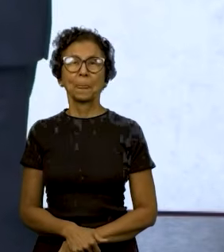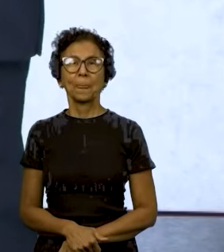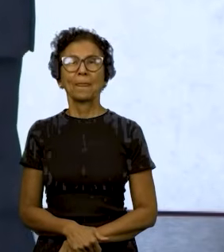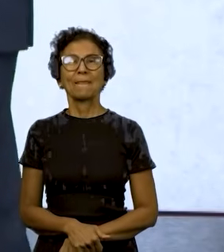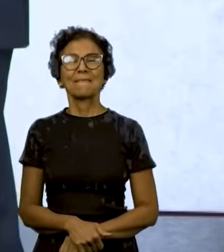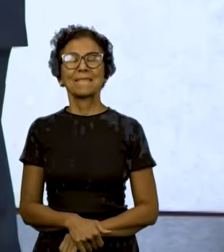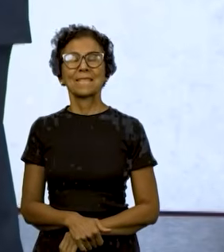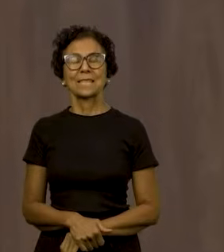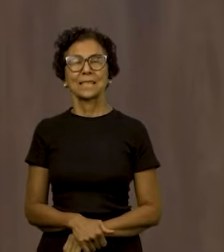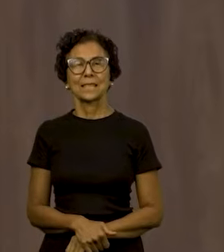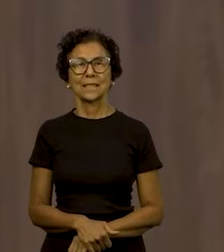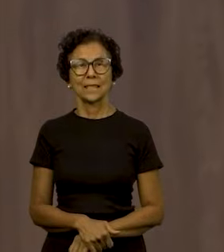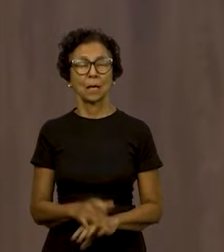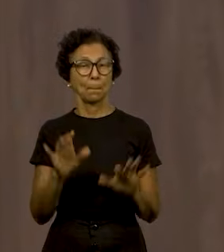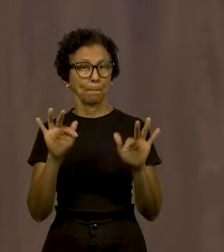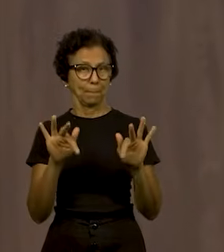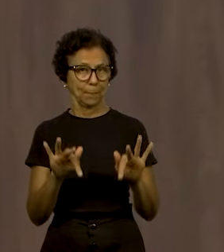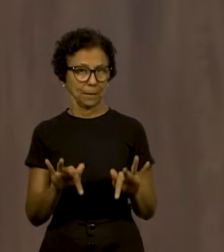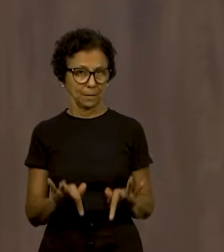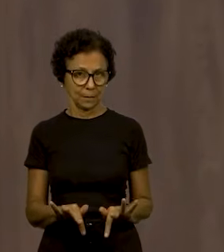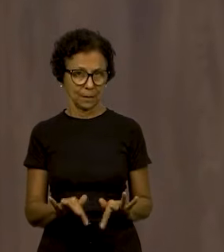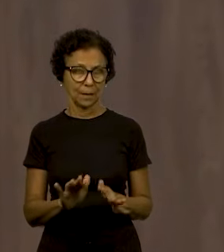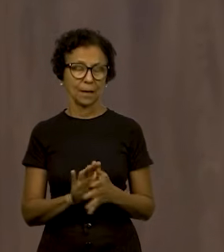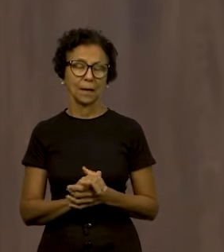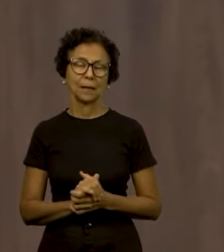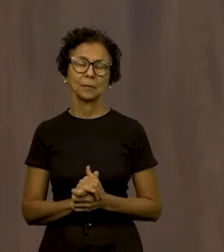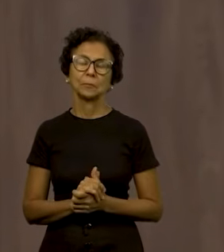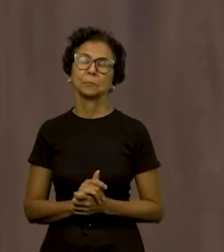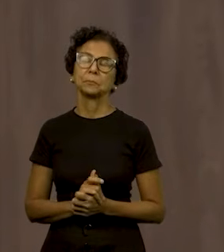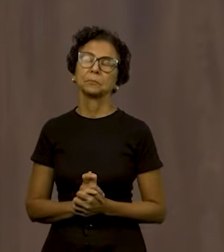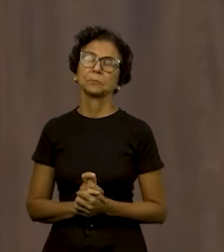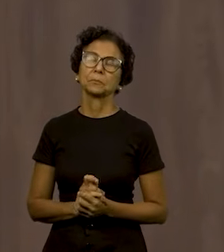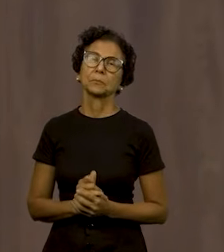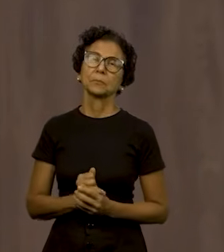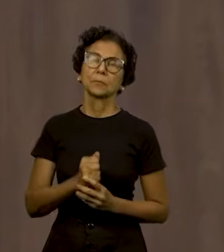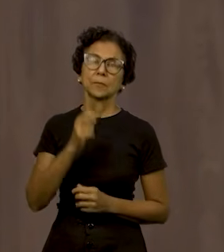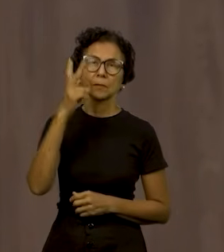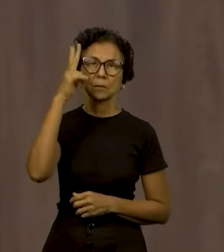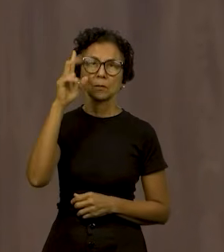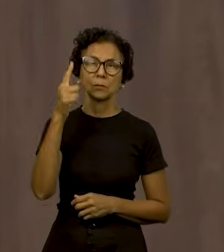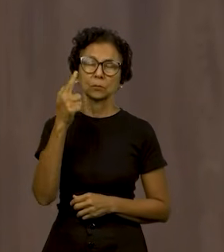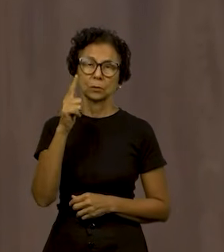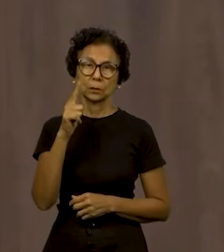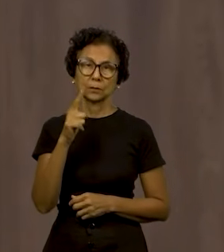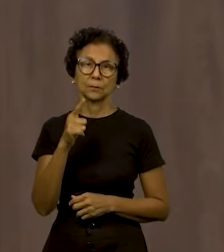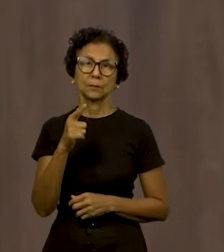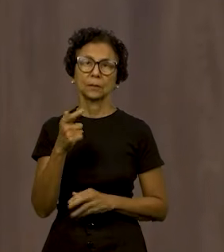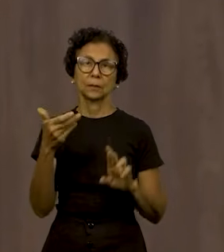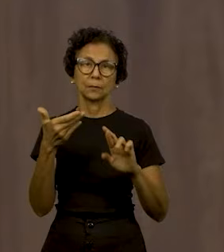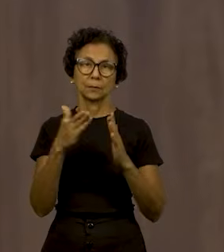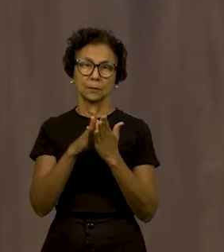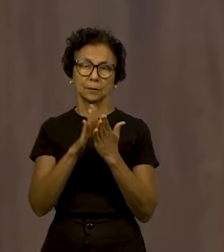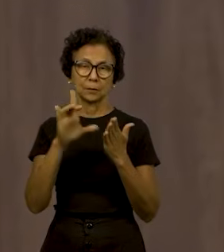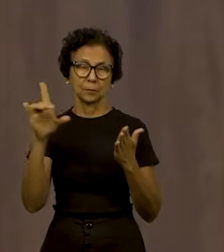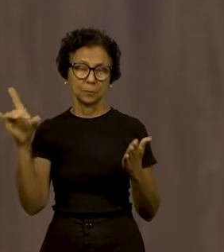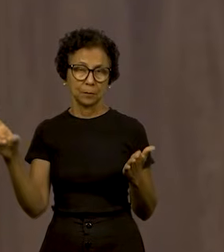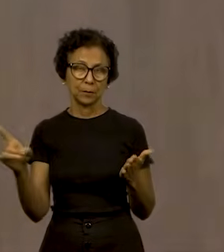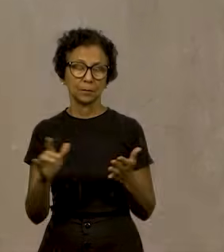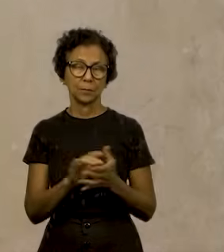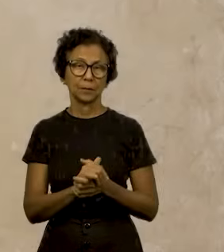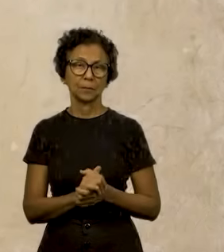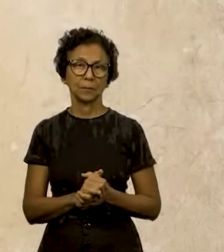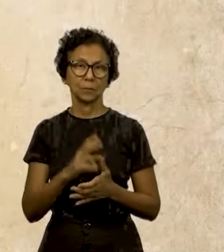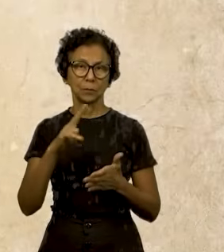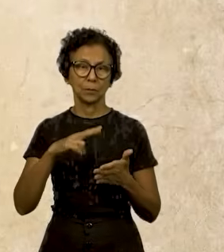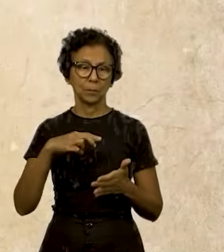encerrar esse primeiro episódio dessa nova etapa do História e Geografia Bíblica, eu vou ler o texto que está